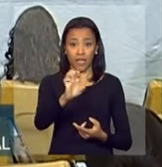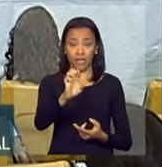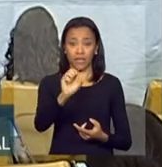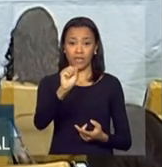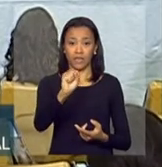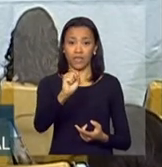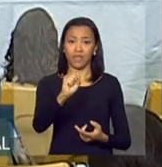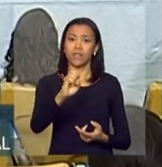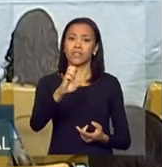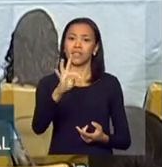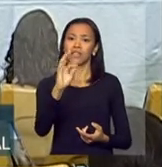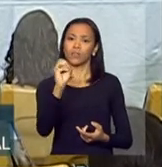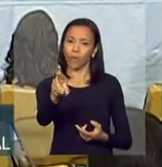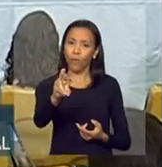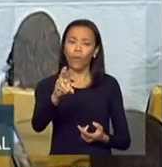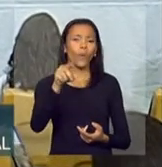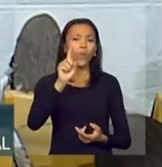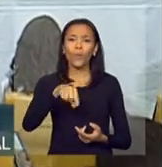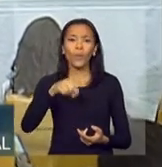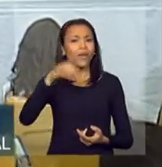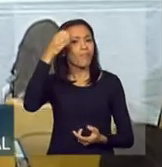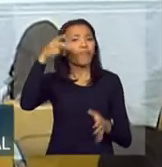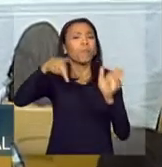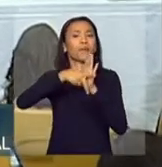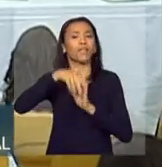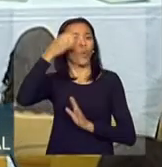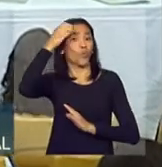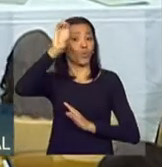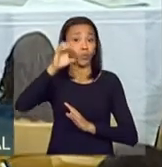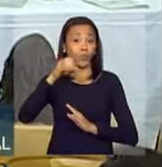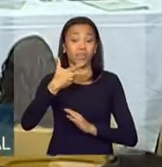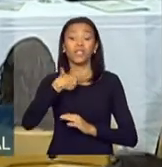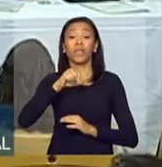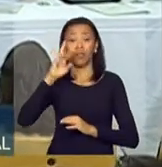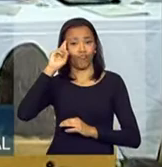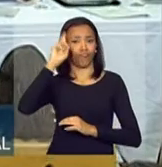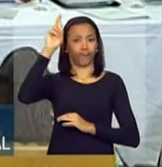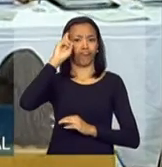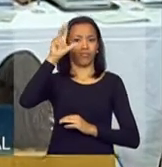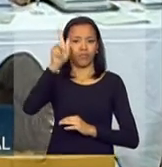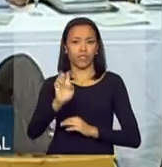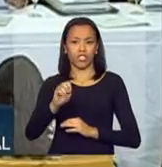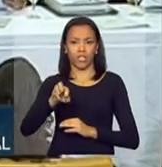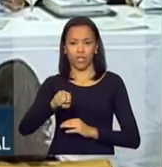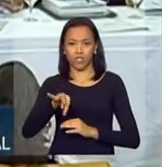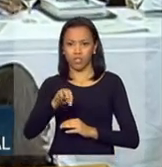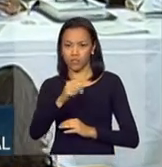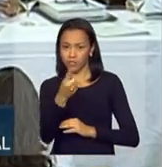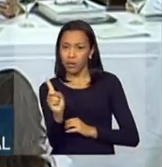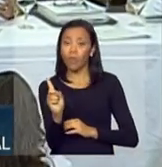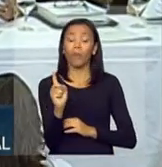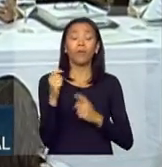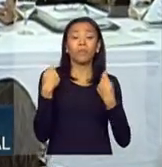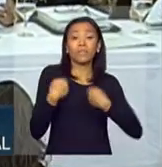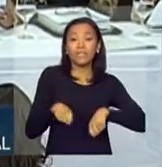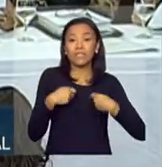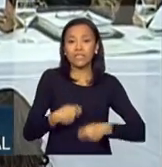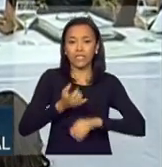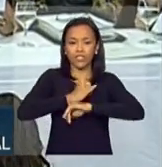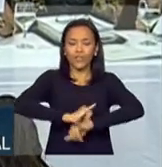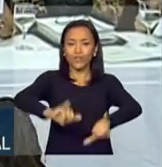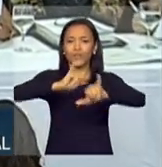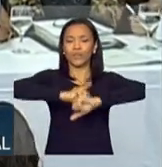da cultura dos gestores. É preciso que temas e experiências mobilizadoras possam ser difundidas